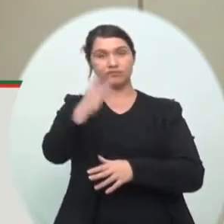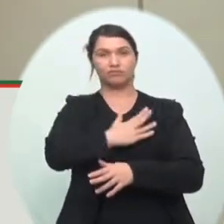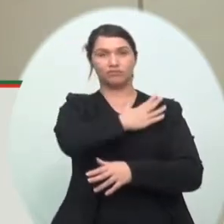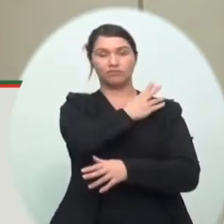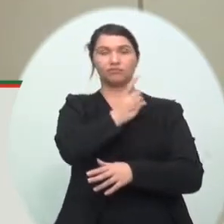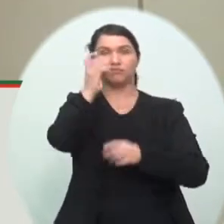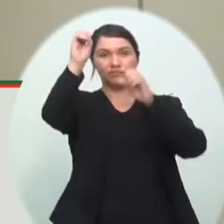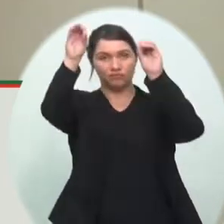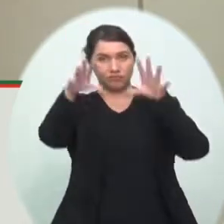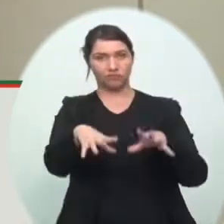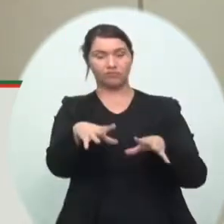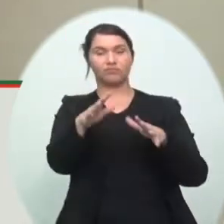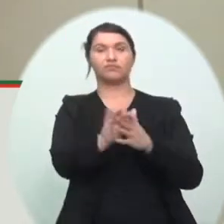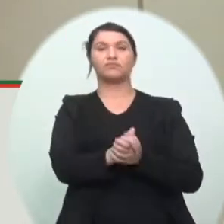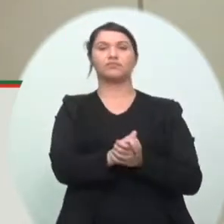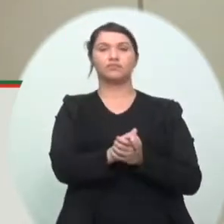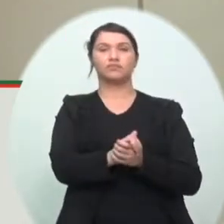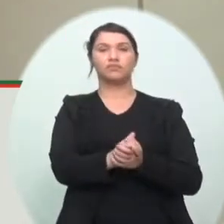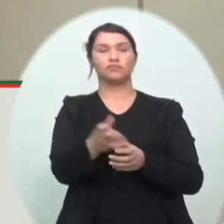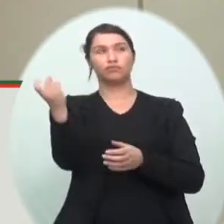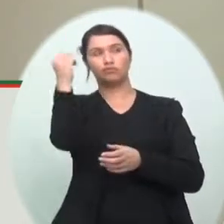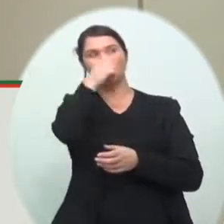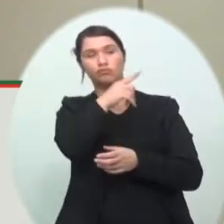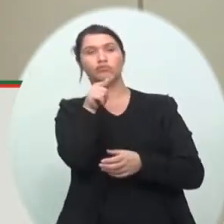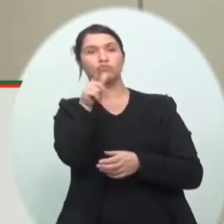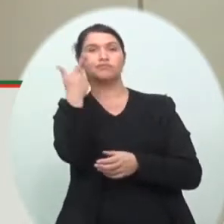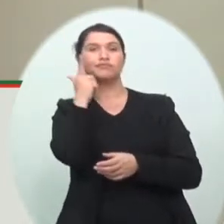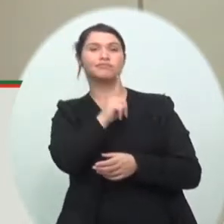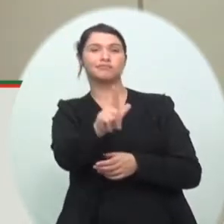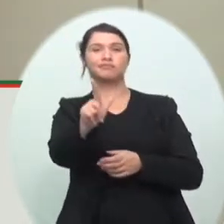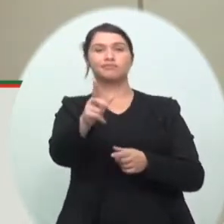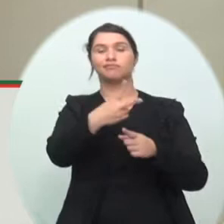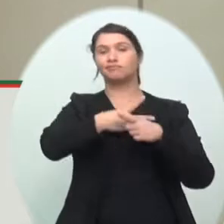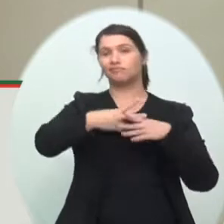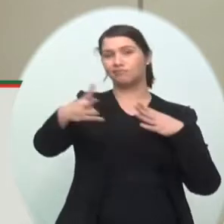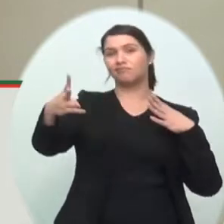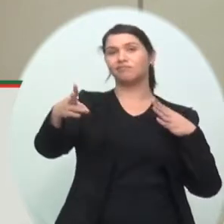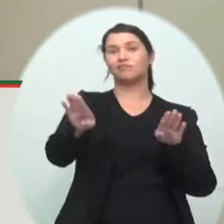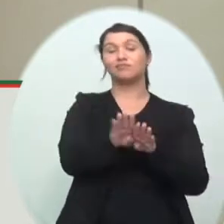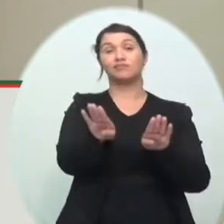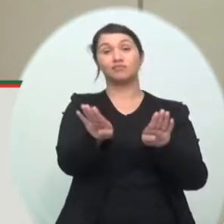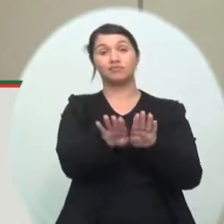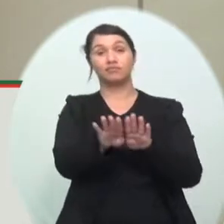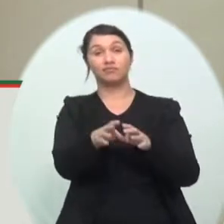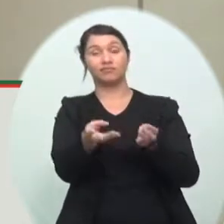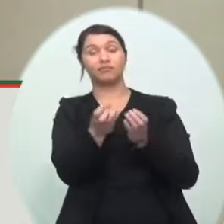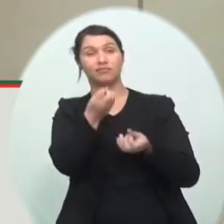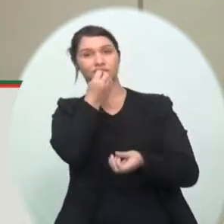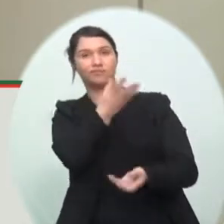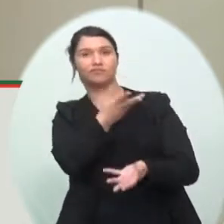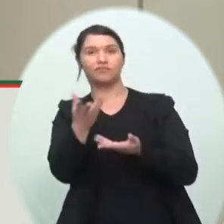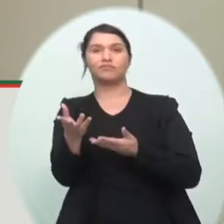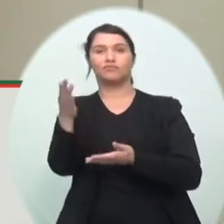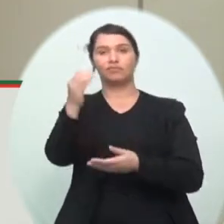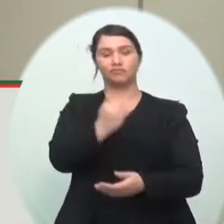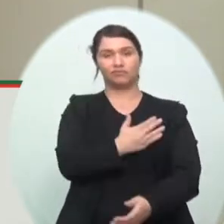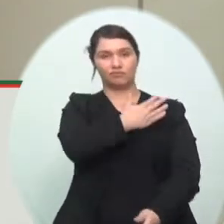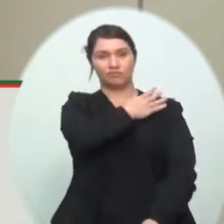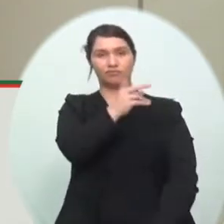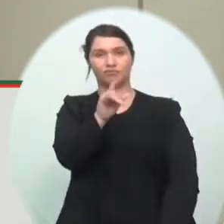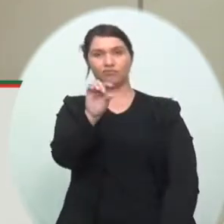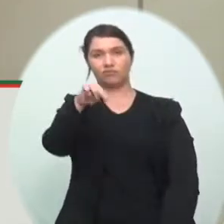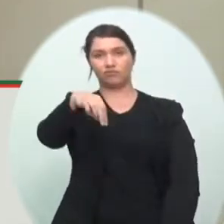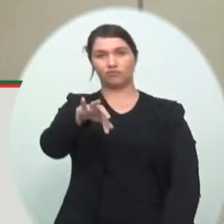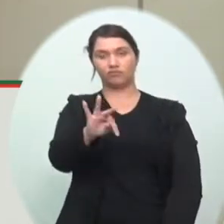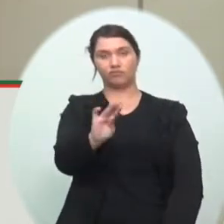nas lutas que vem pela frente, mas também dar boas-vindas ao coronel Dimitri, que faça um bom trabalho, continuando o trabalho